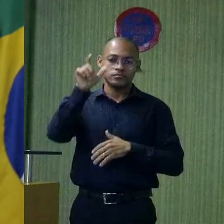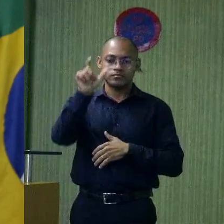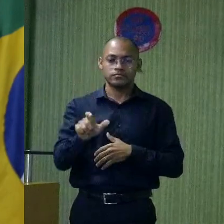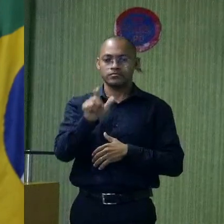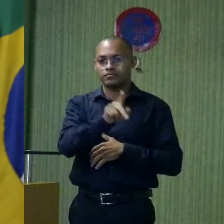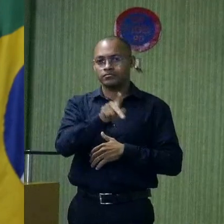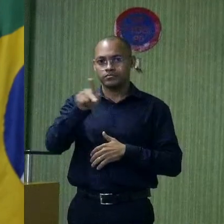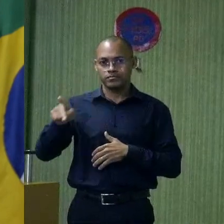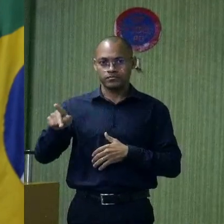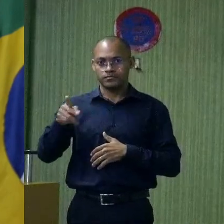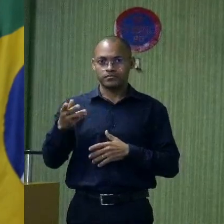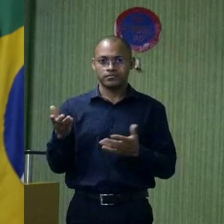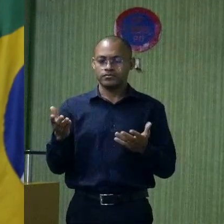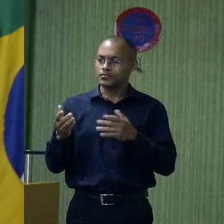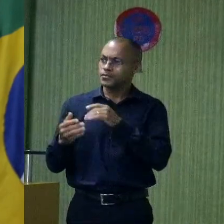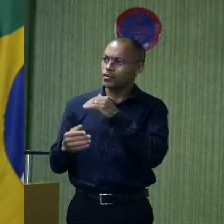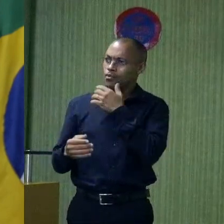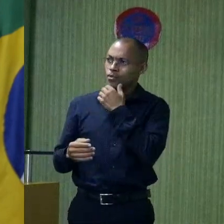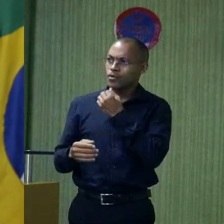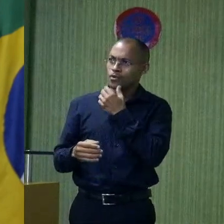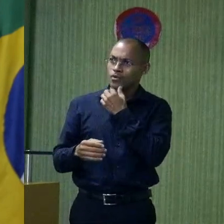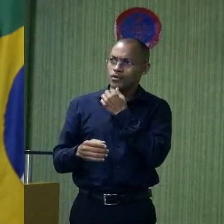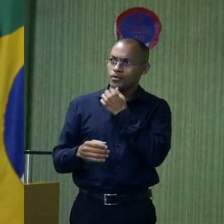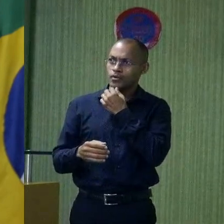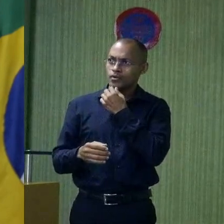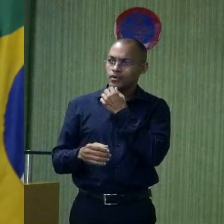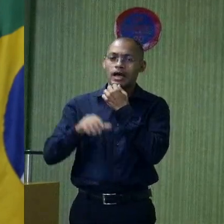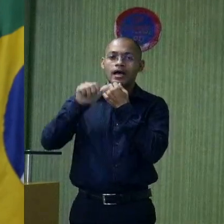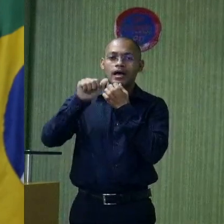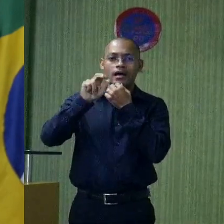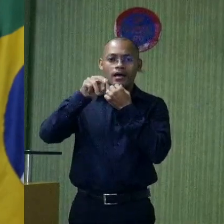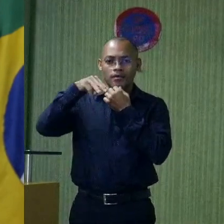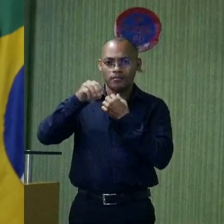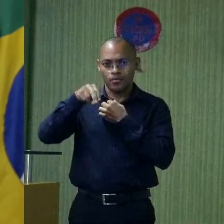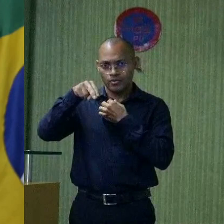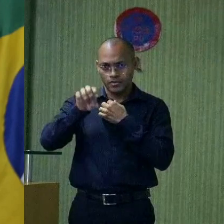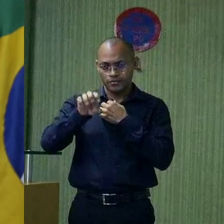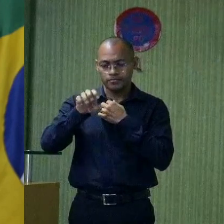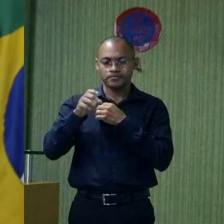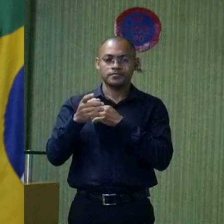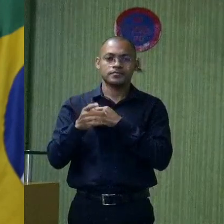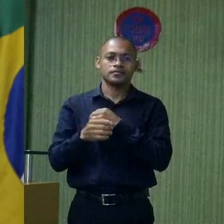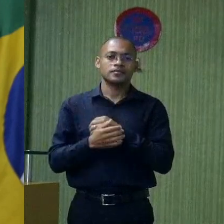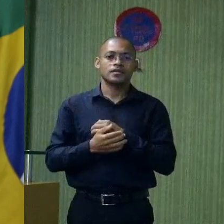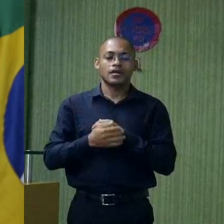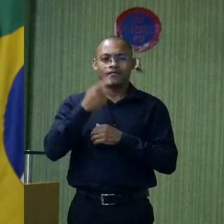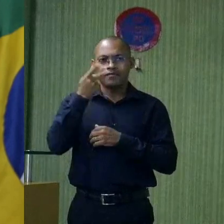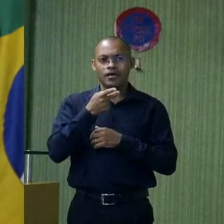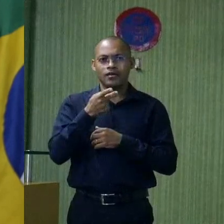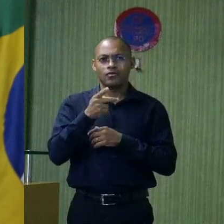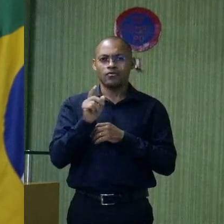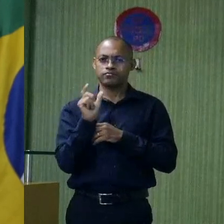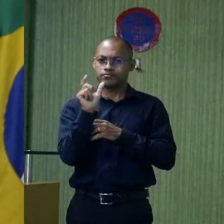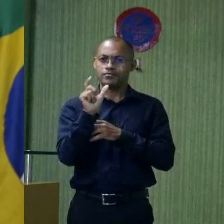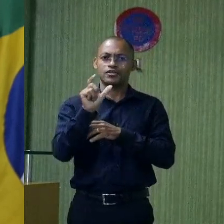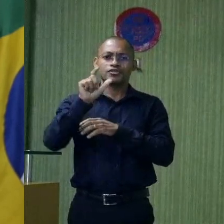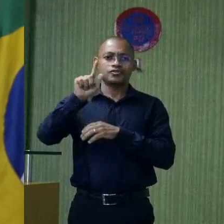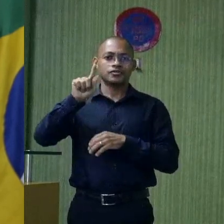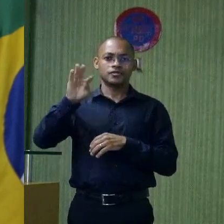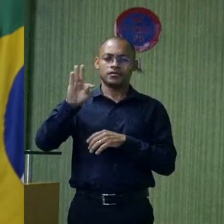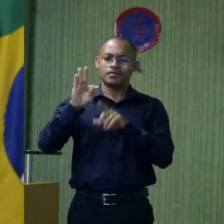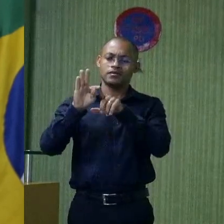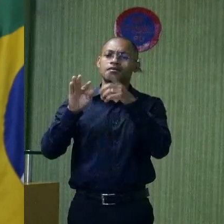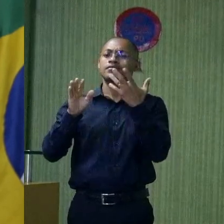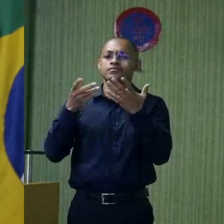eh Simões né Professor Armando Simões do MEC ele mencionou o GT E por que não veja a gente teve